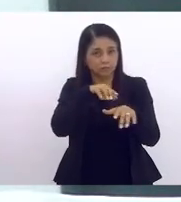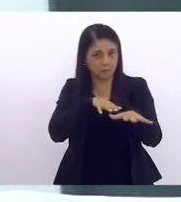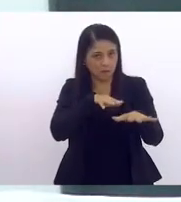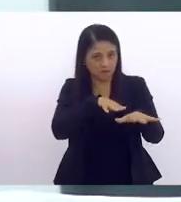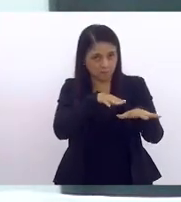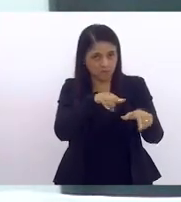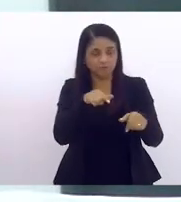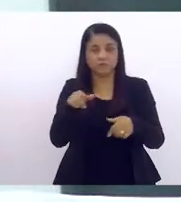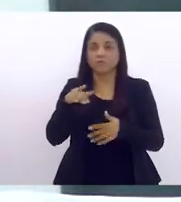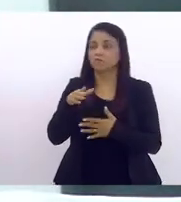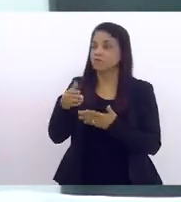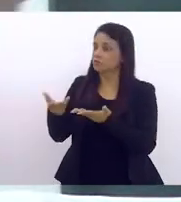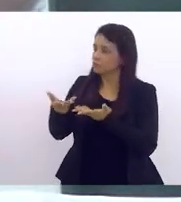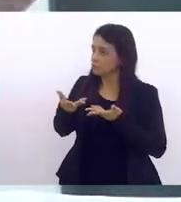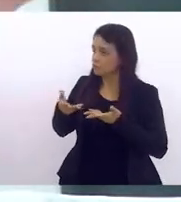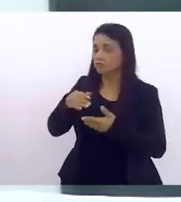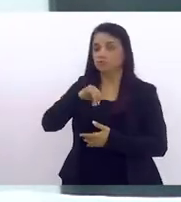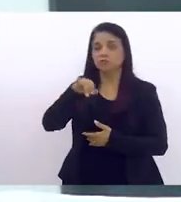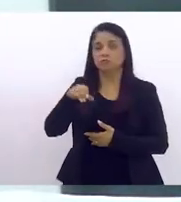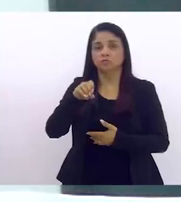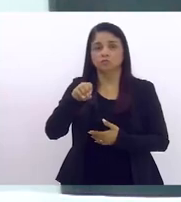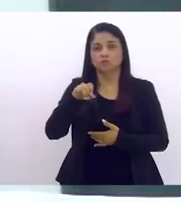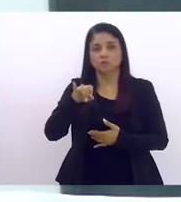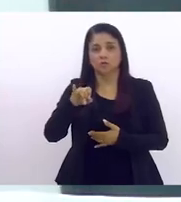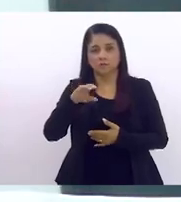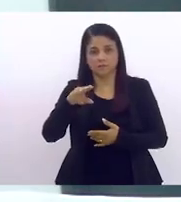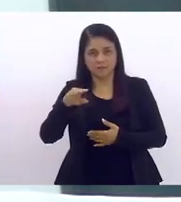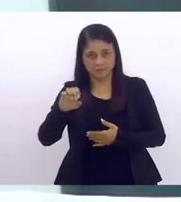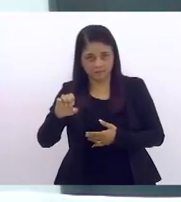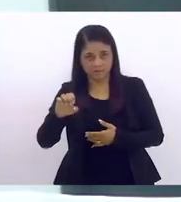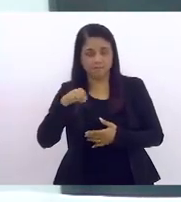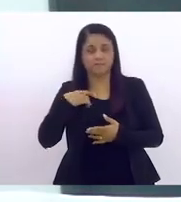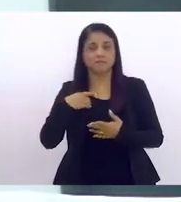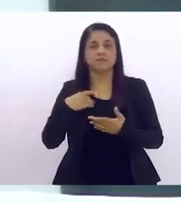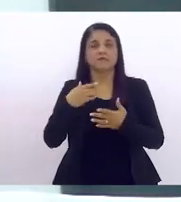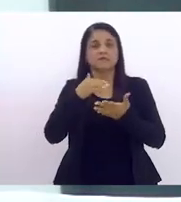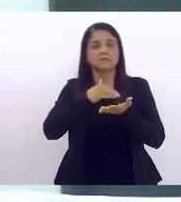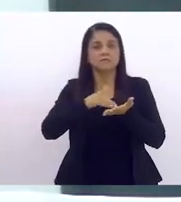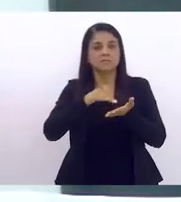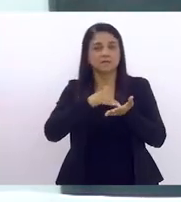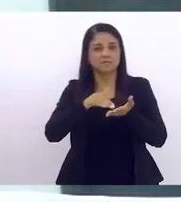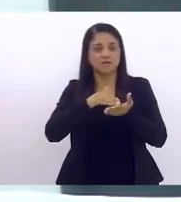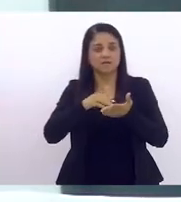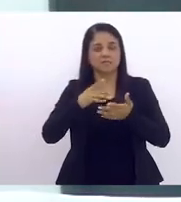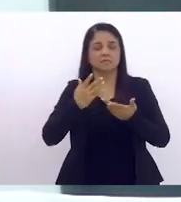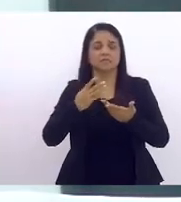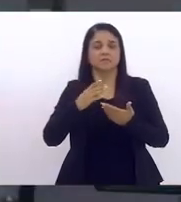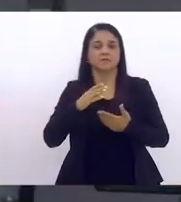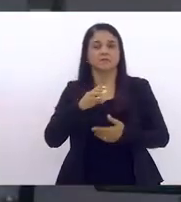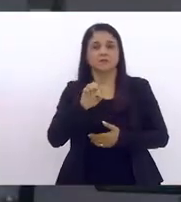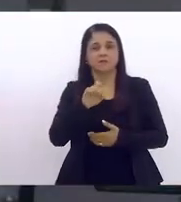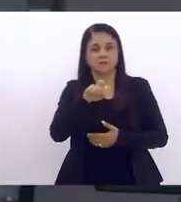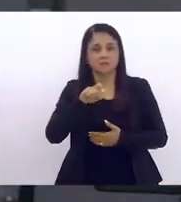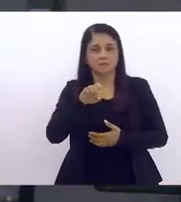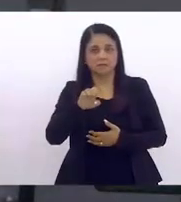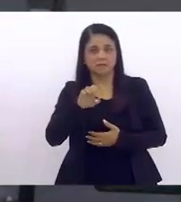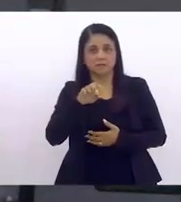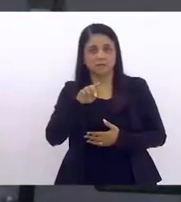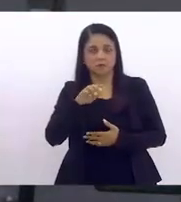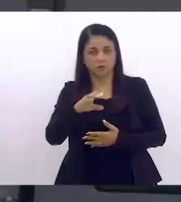a Joyce, que é secretária executiva, para compor a mesa conosco, aguardando a chegada da